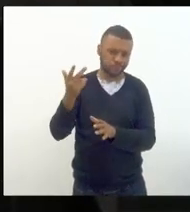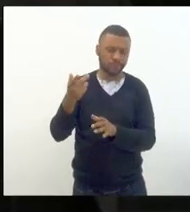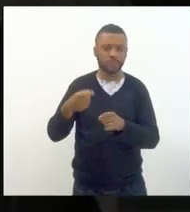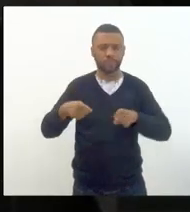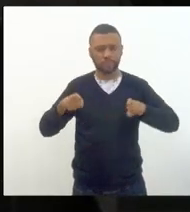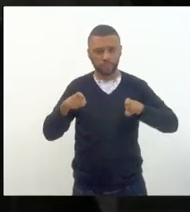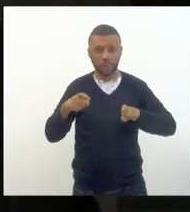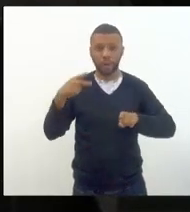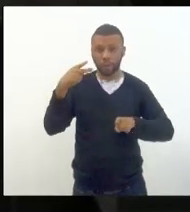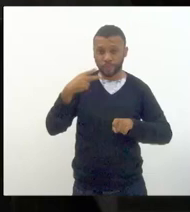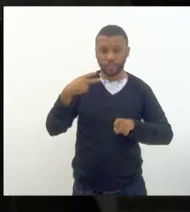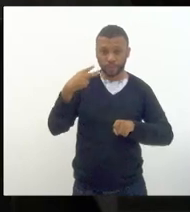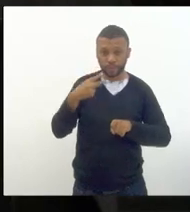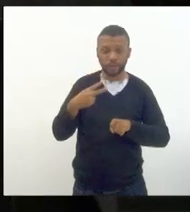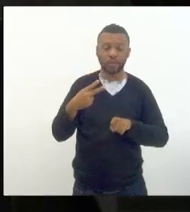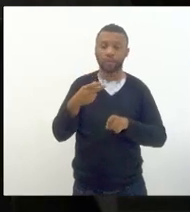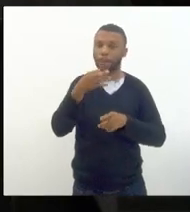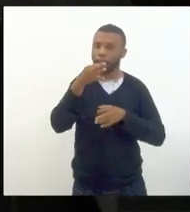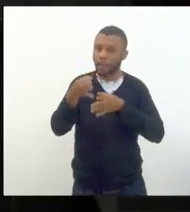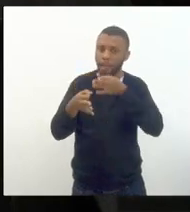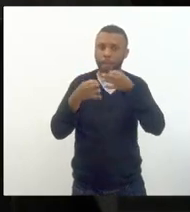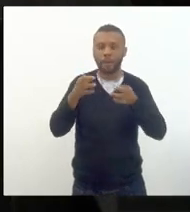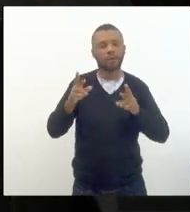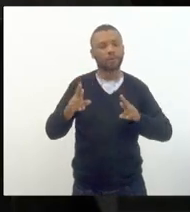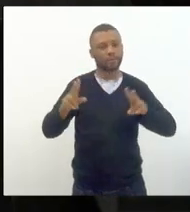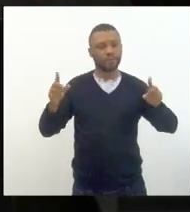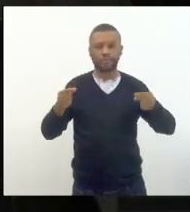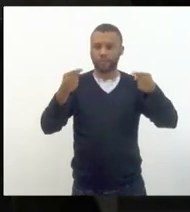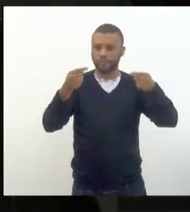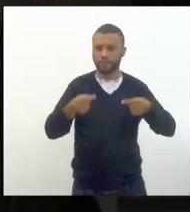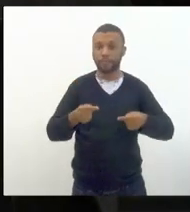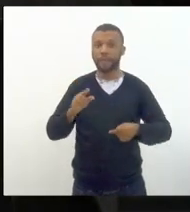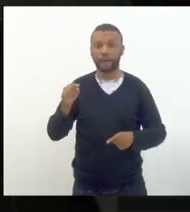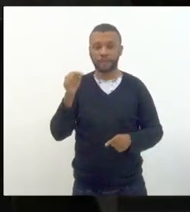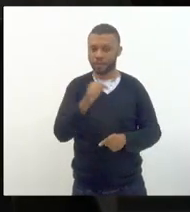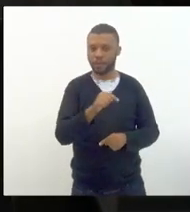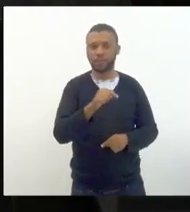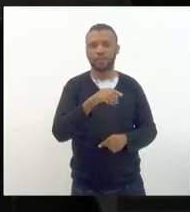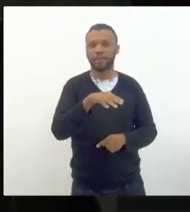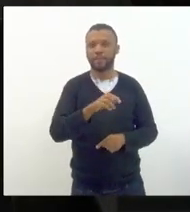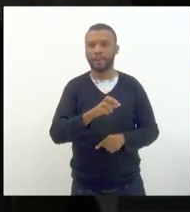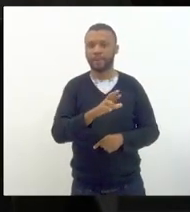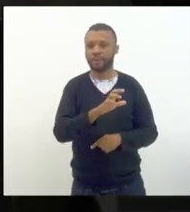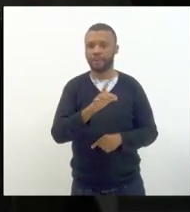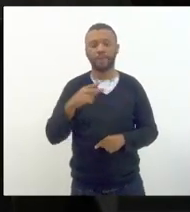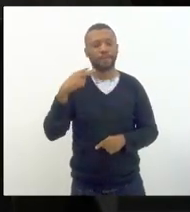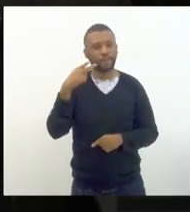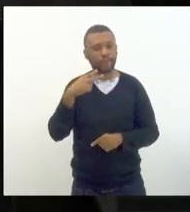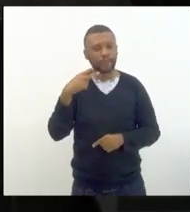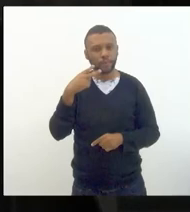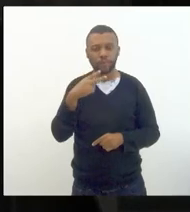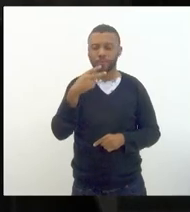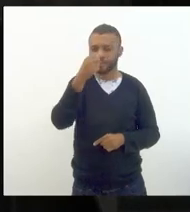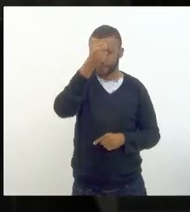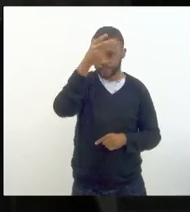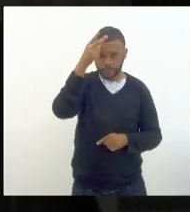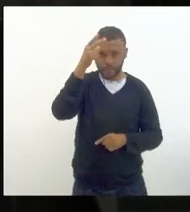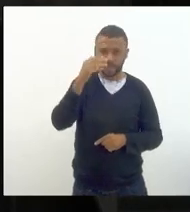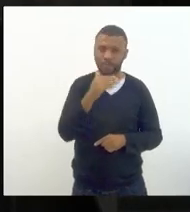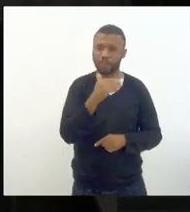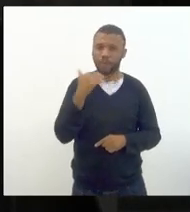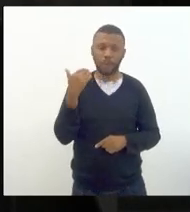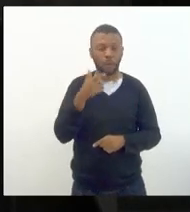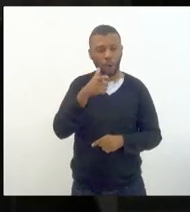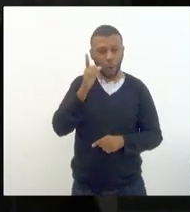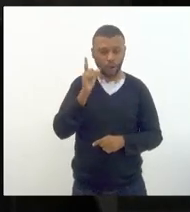Imperador com marival composições muito diferentes mas o marival foi o vereador é da cidade que morreu